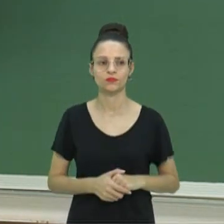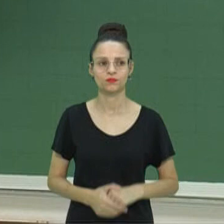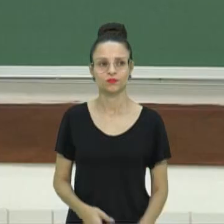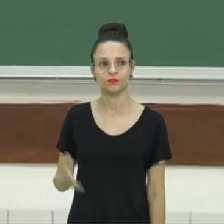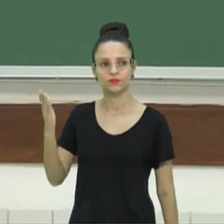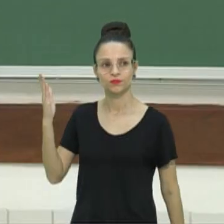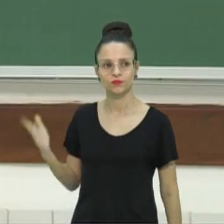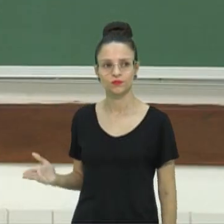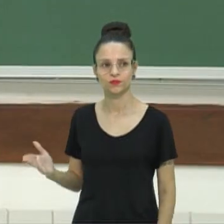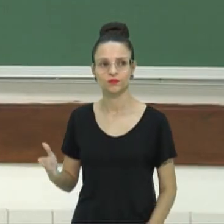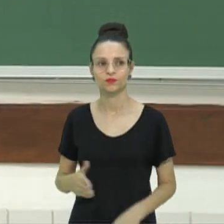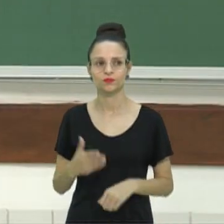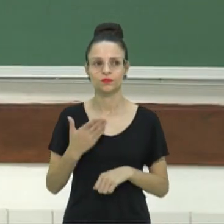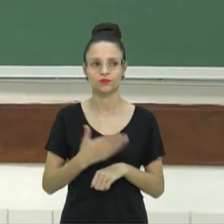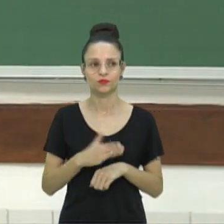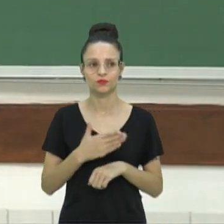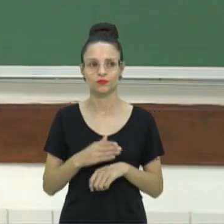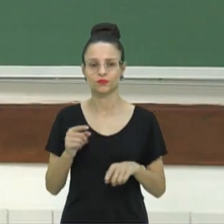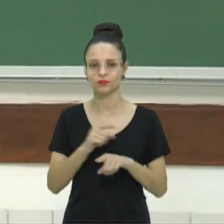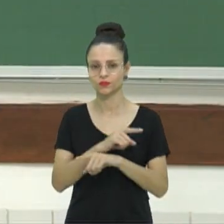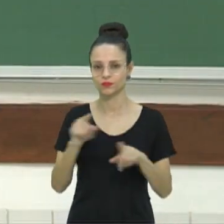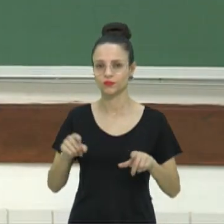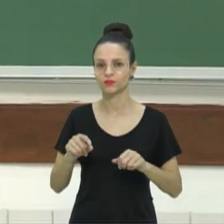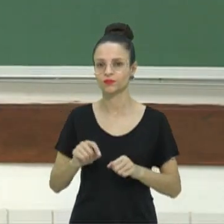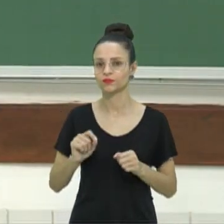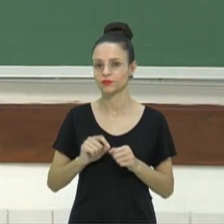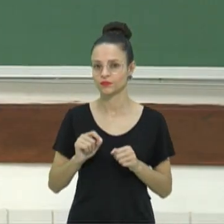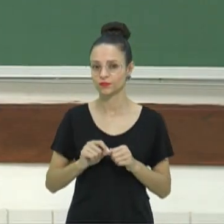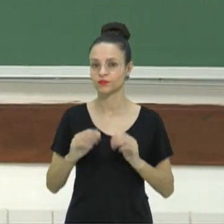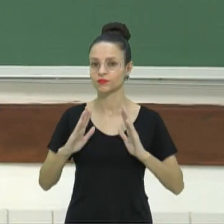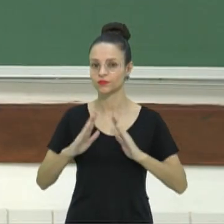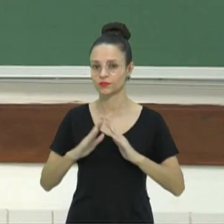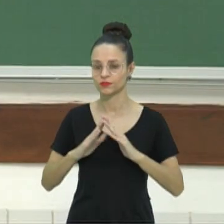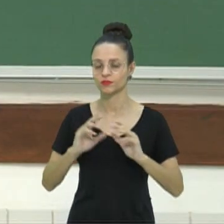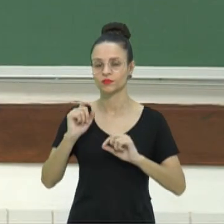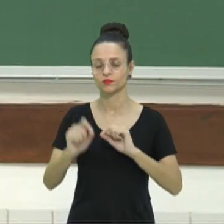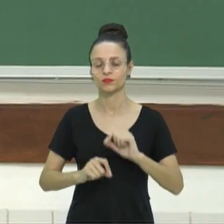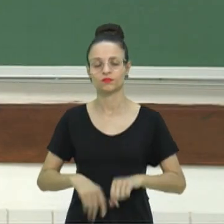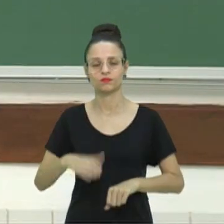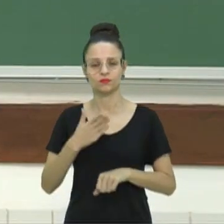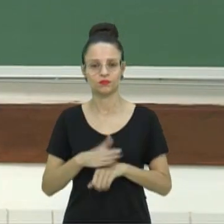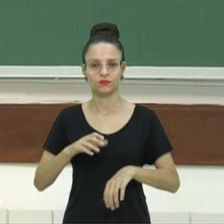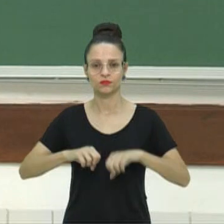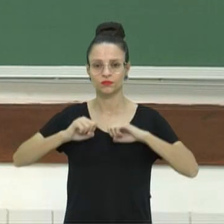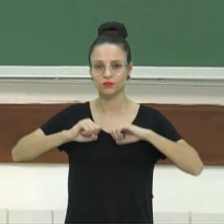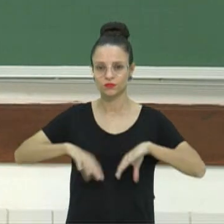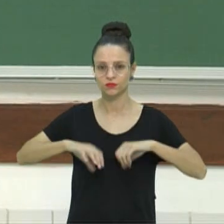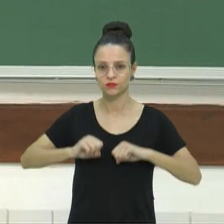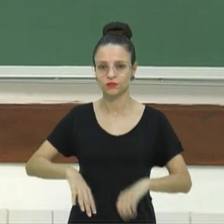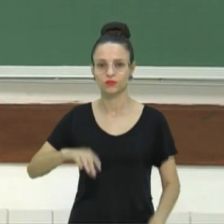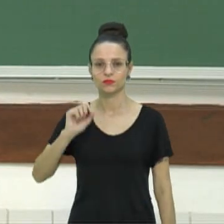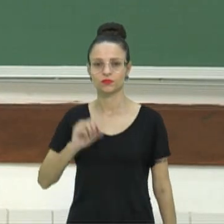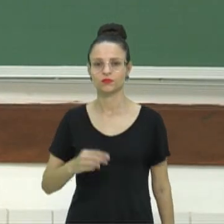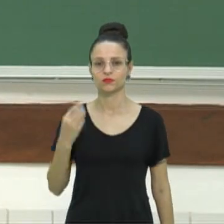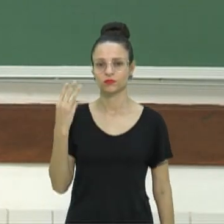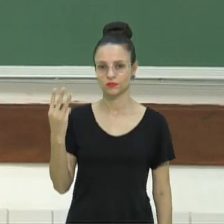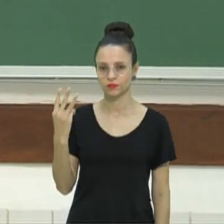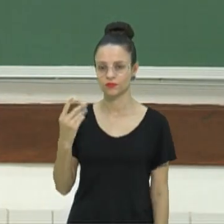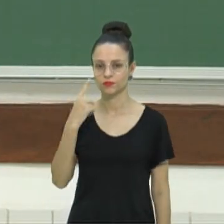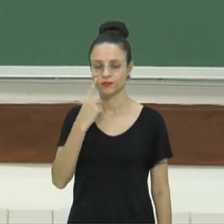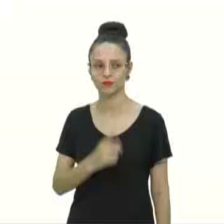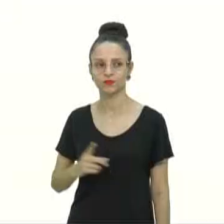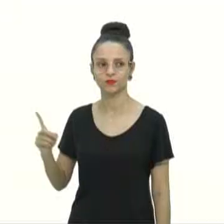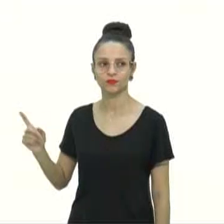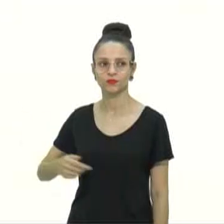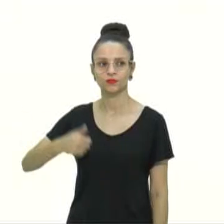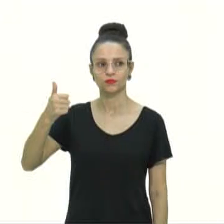temos um exercício para você estar realizando em casa, né? Então, são exercícios que trabalham a respiração, né? Então, são 3 situações que são colocadas aqui.